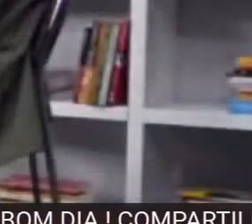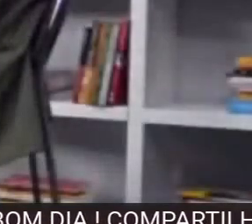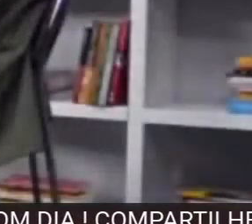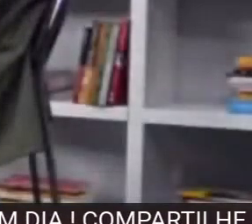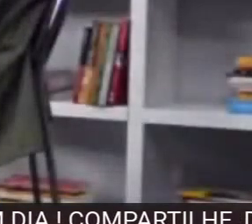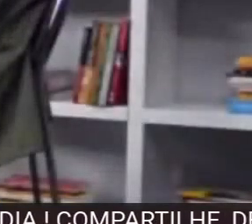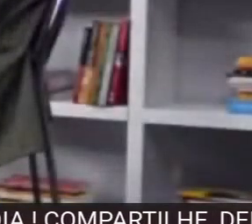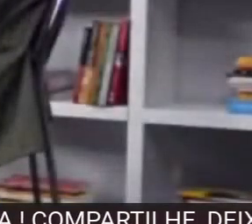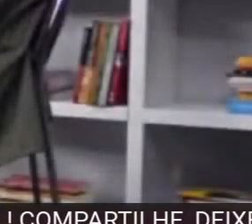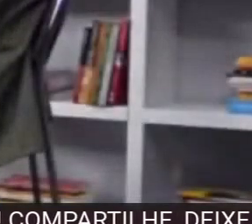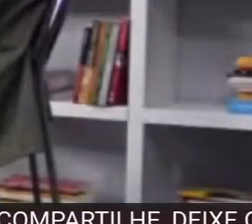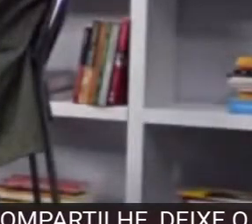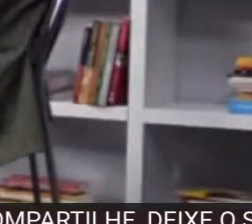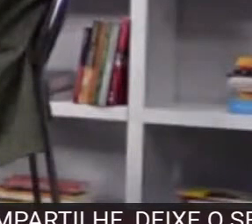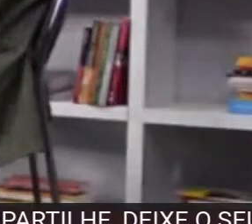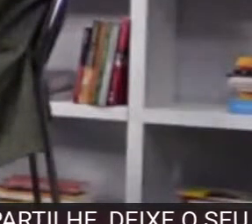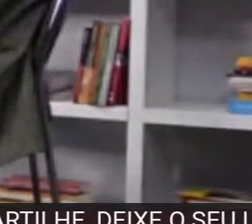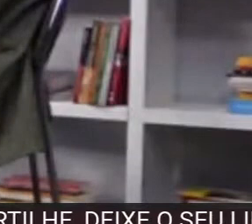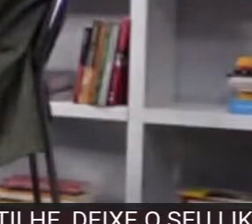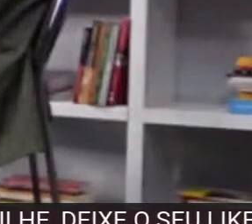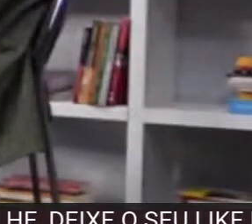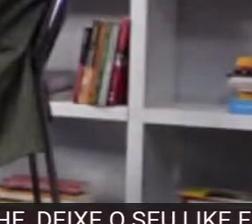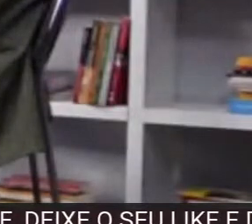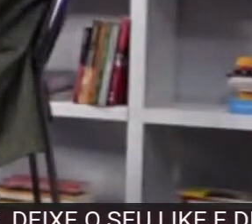Aqui, totalmente obediente.